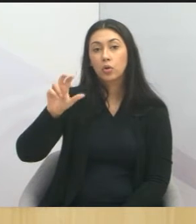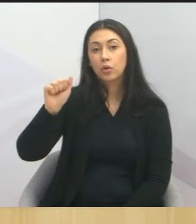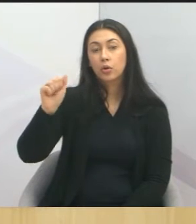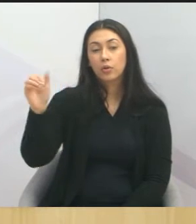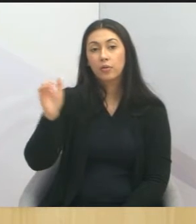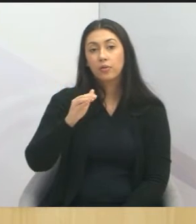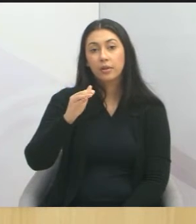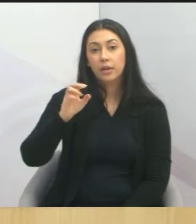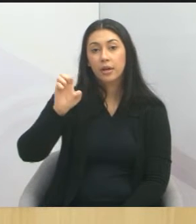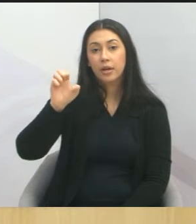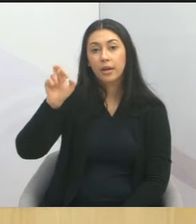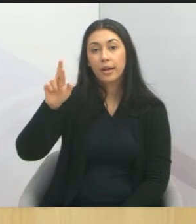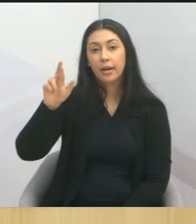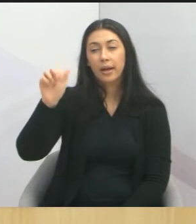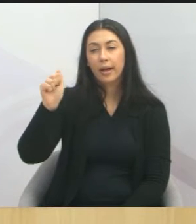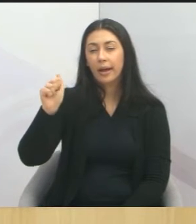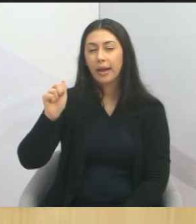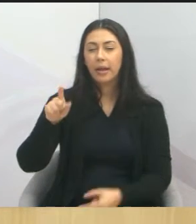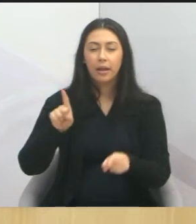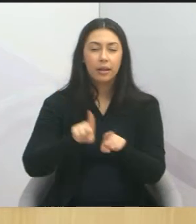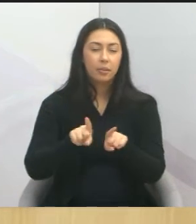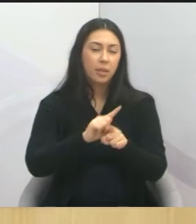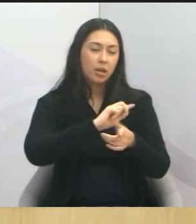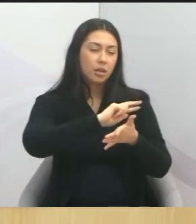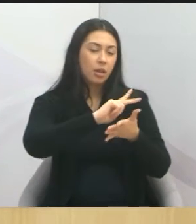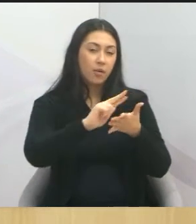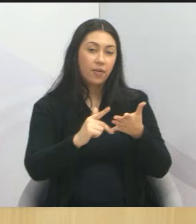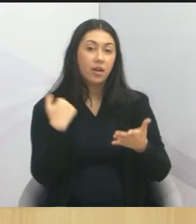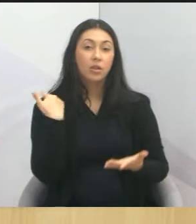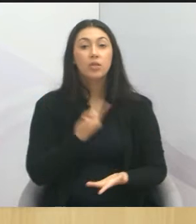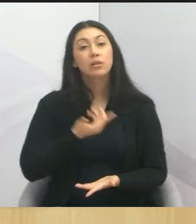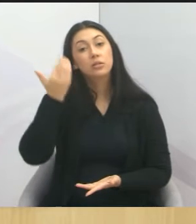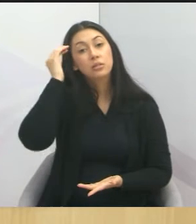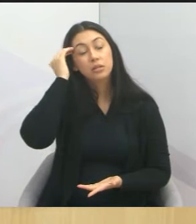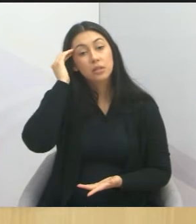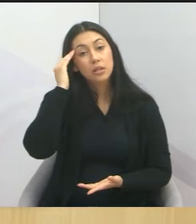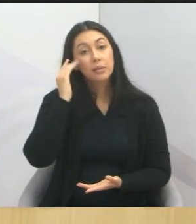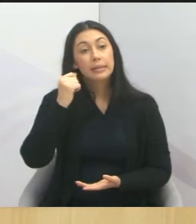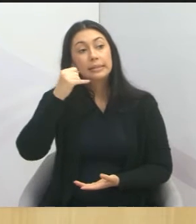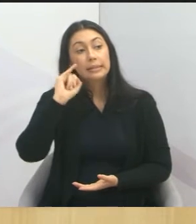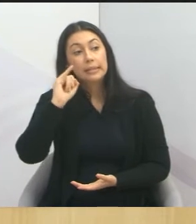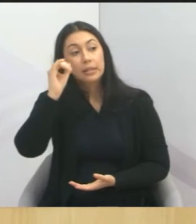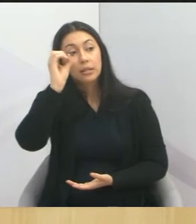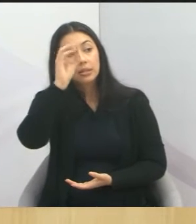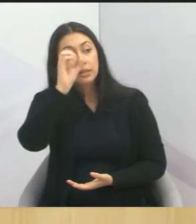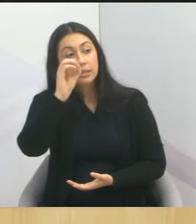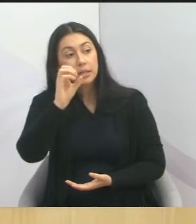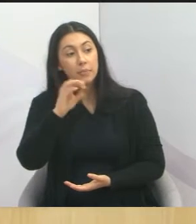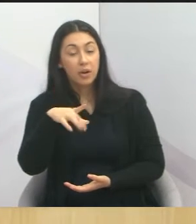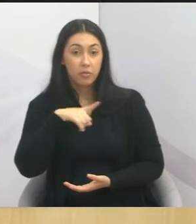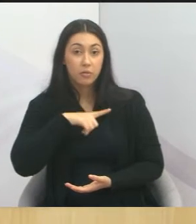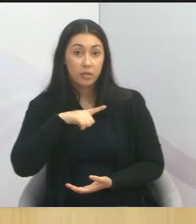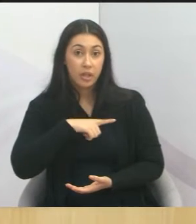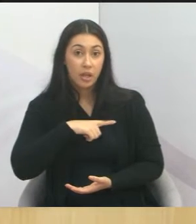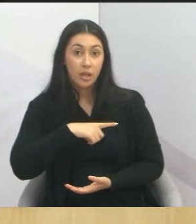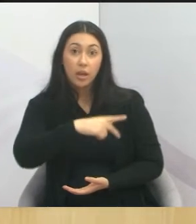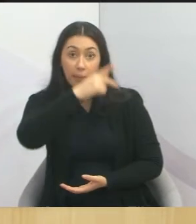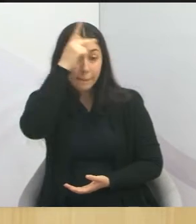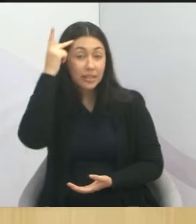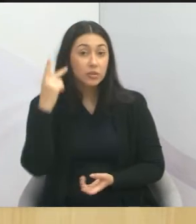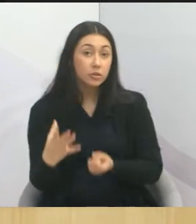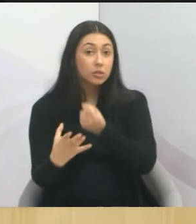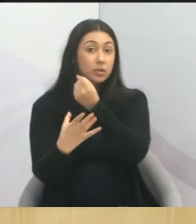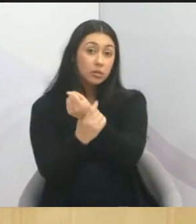laboratório médico entendemos que o semáforo dará mais segurança aos moradores da